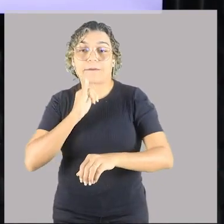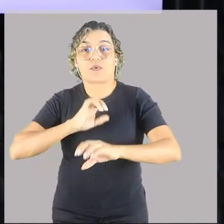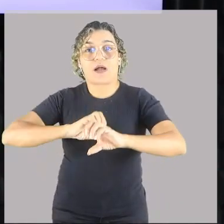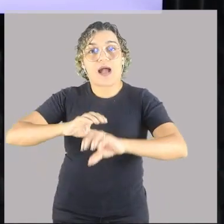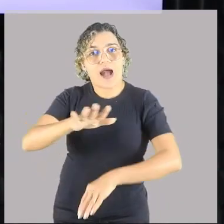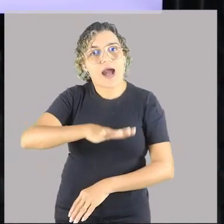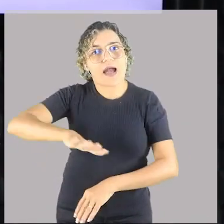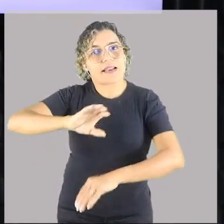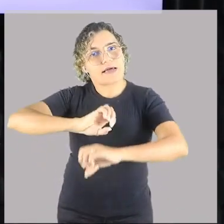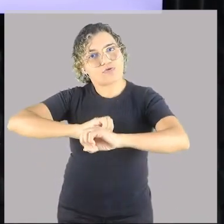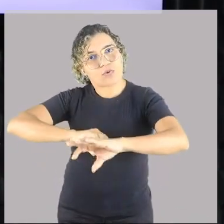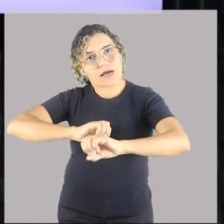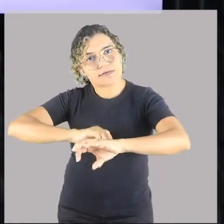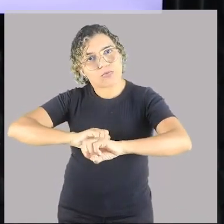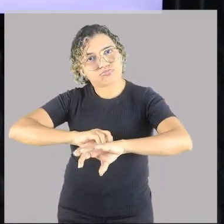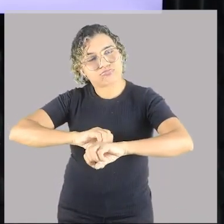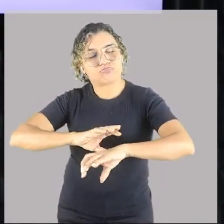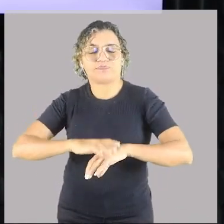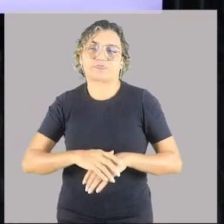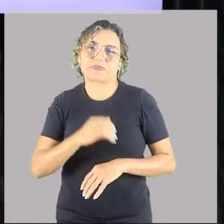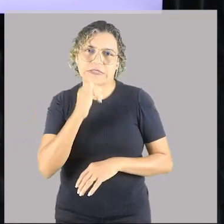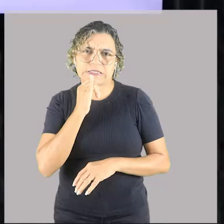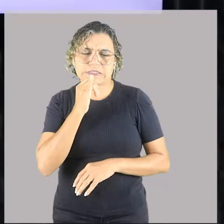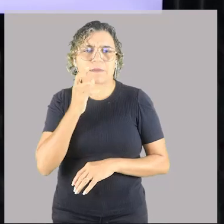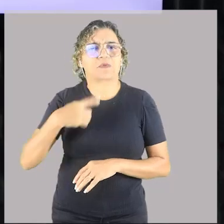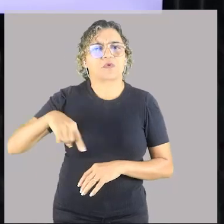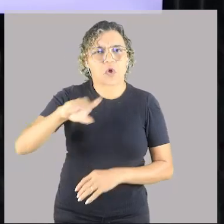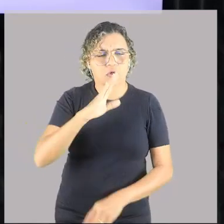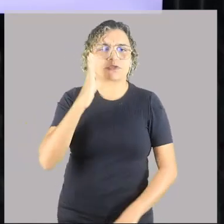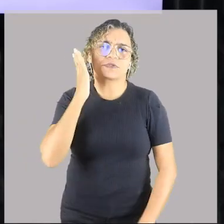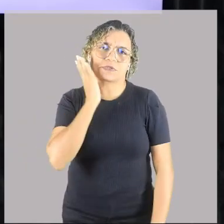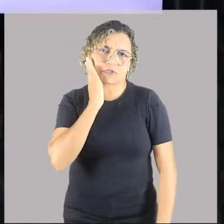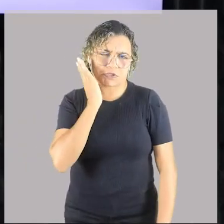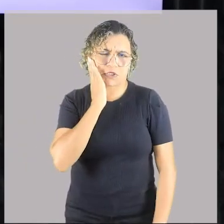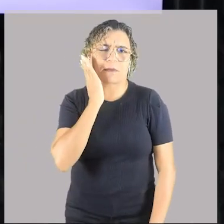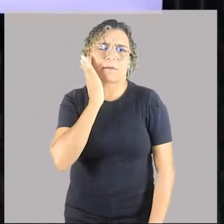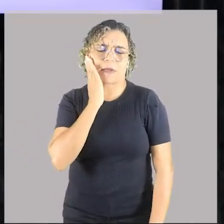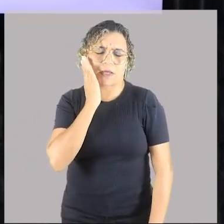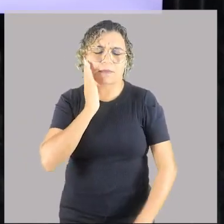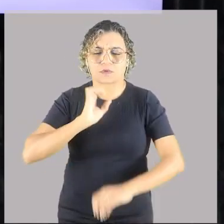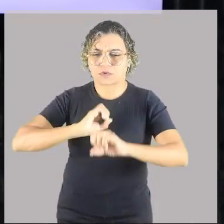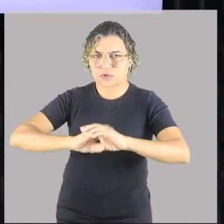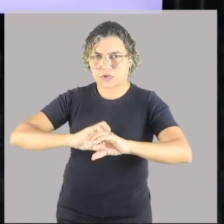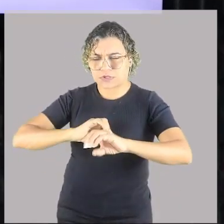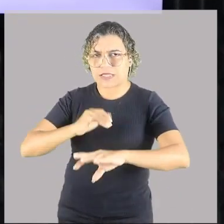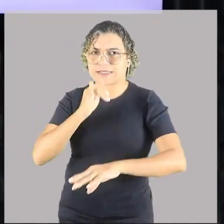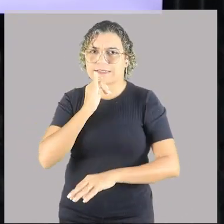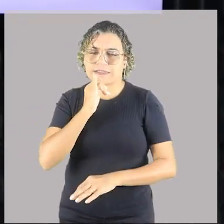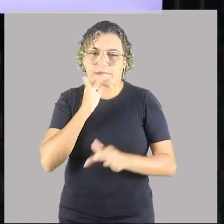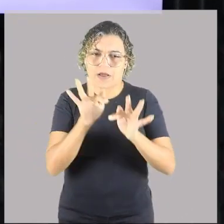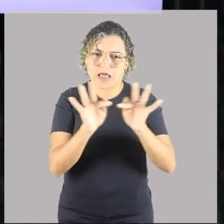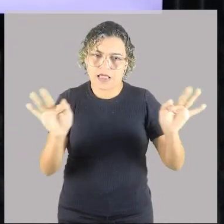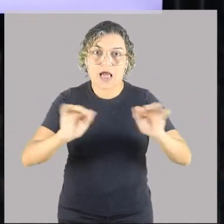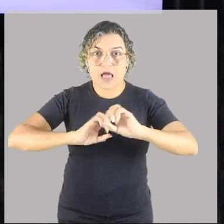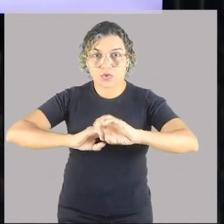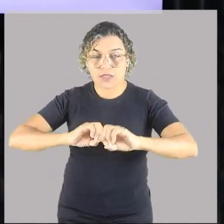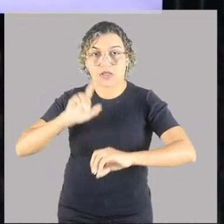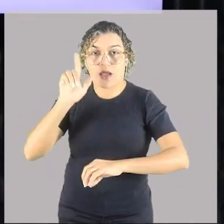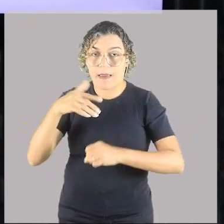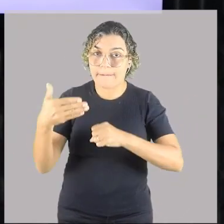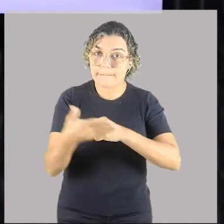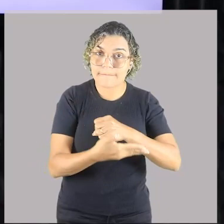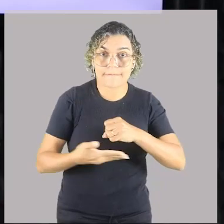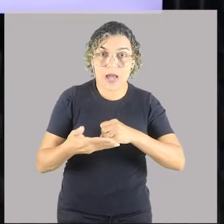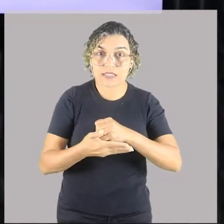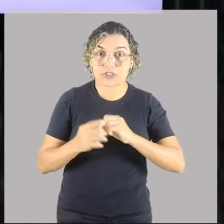educação. Porque a educação, como todos nós aqui sabemos, a gente sabe que existe uma frase, é a base de tudo, e